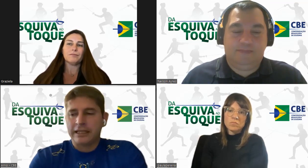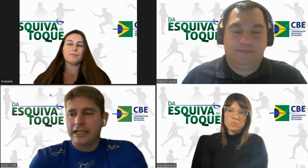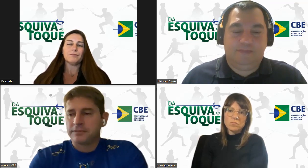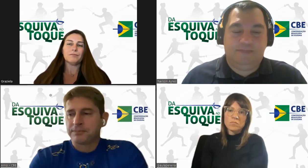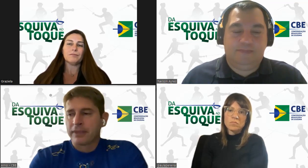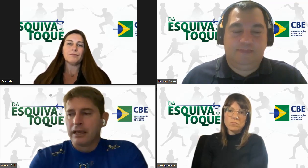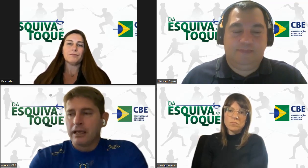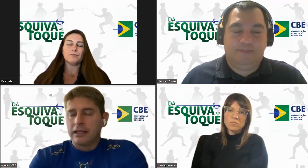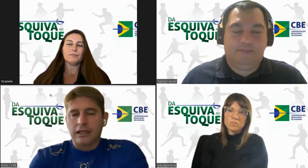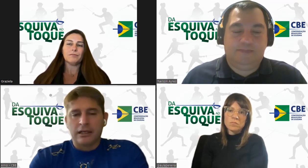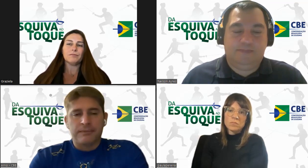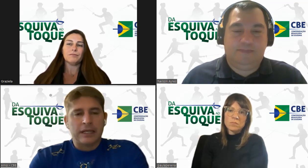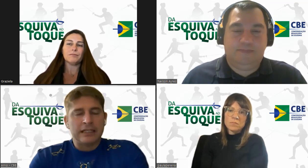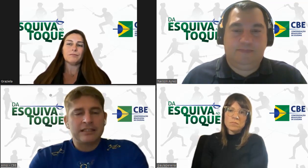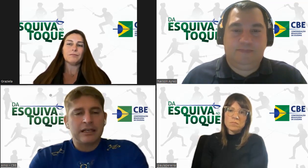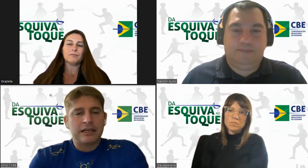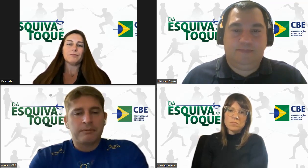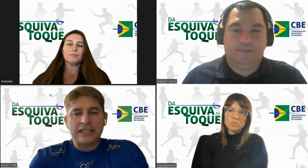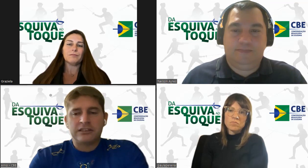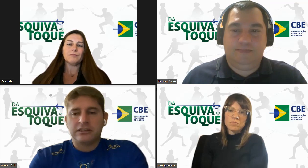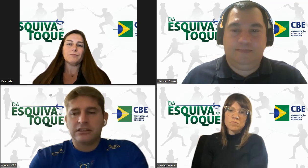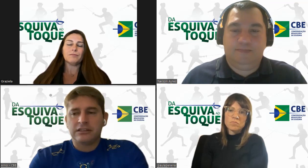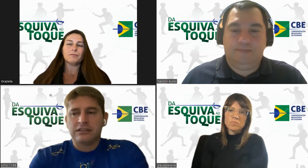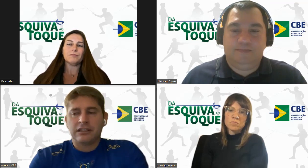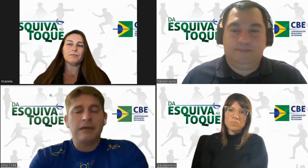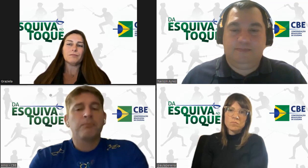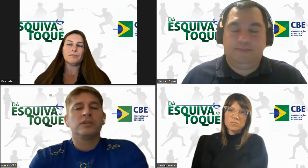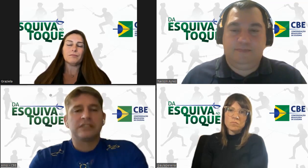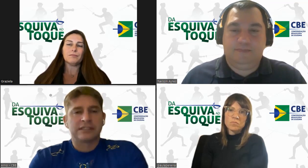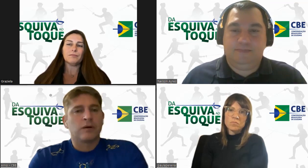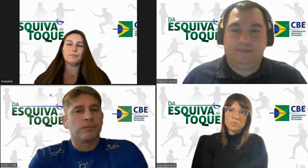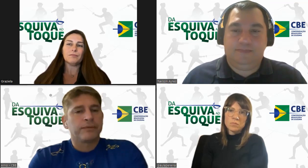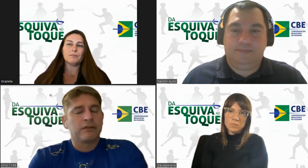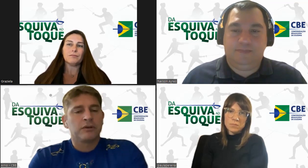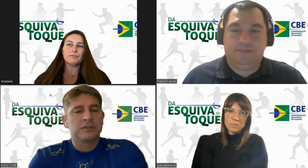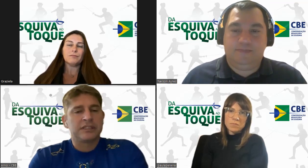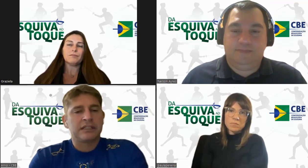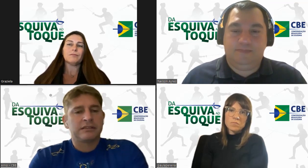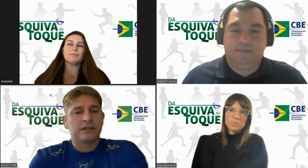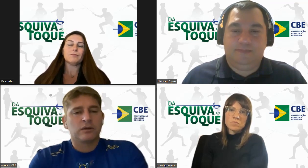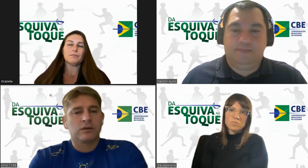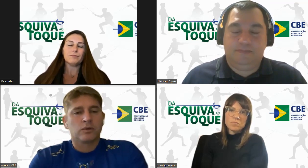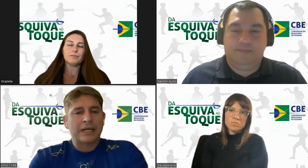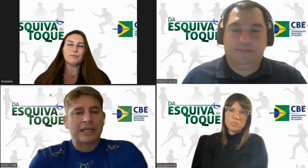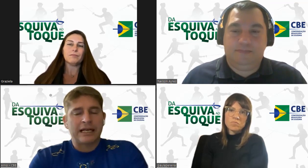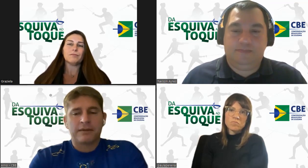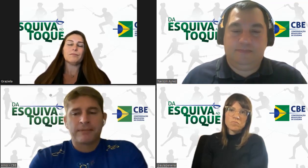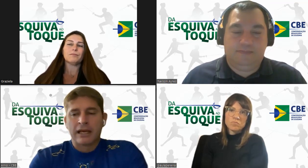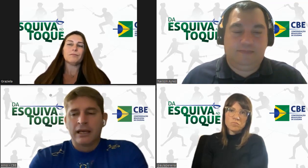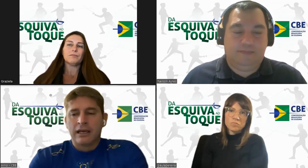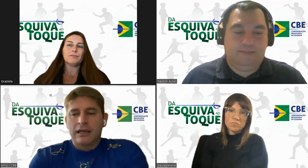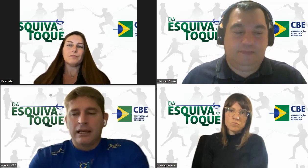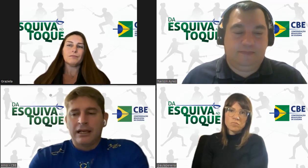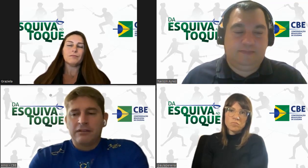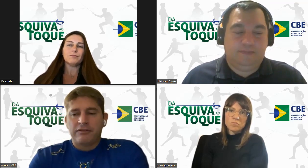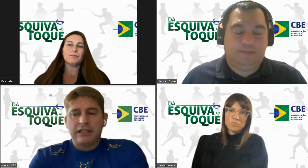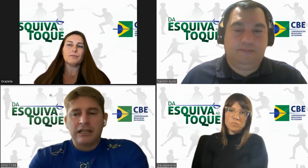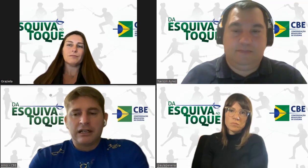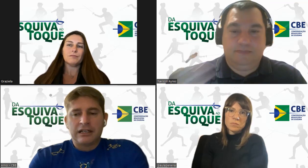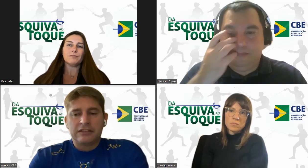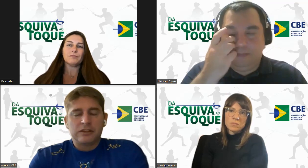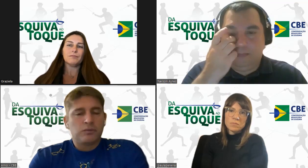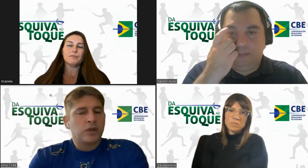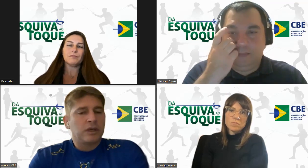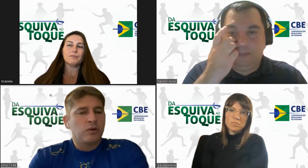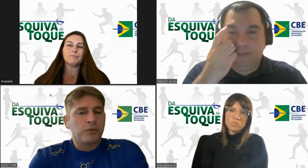da modalidade essa parte de reposição vamos dizer assim do Atleta ela